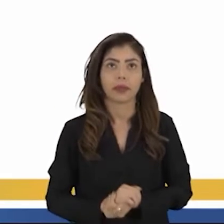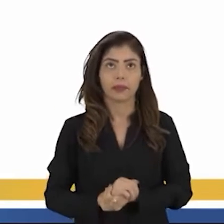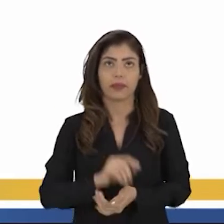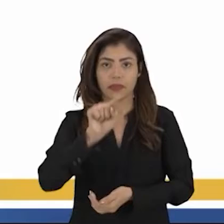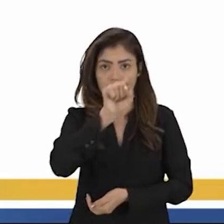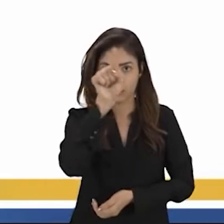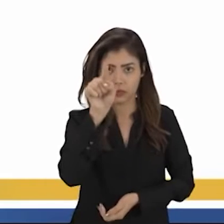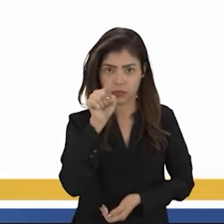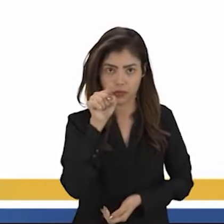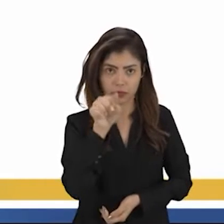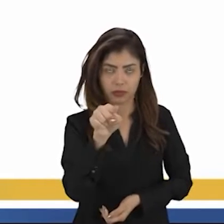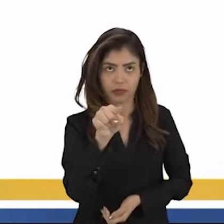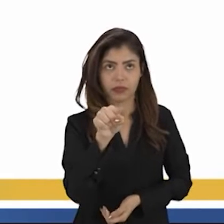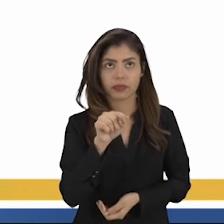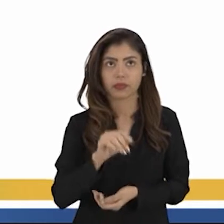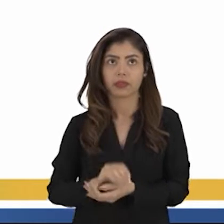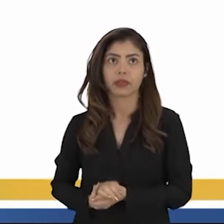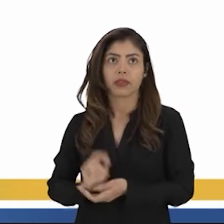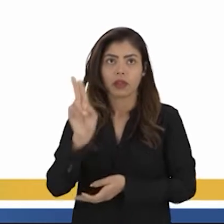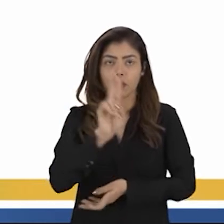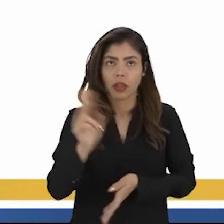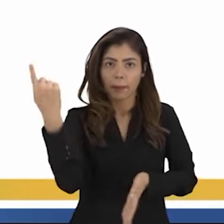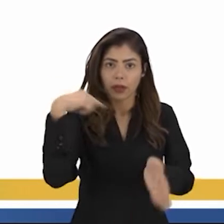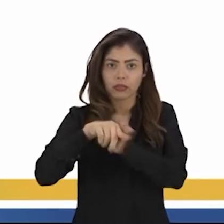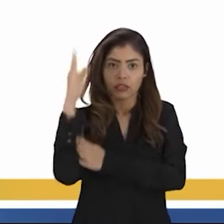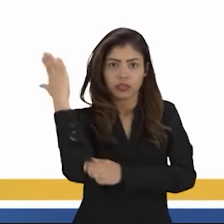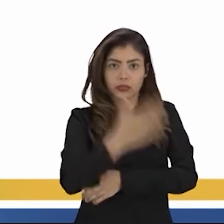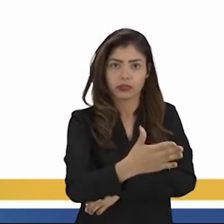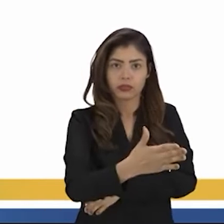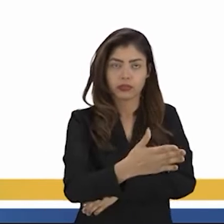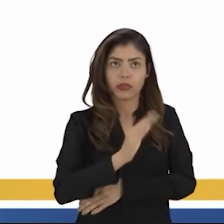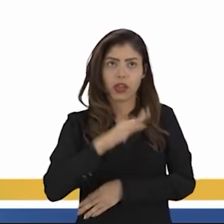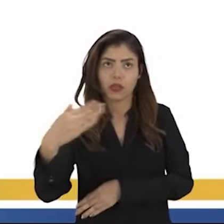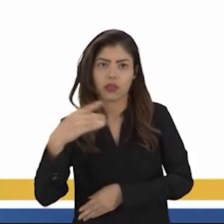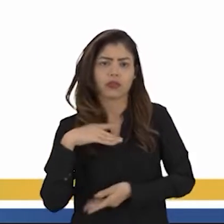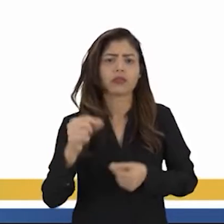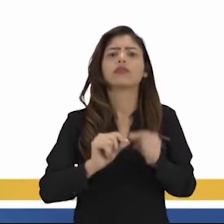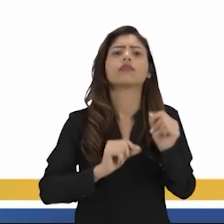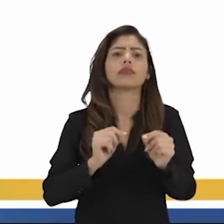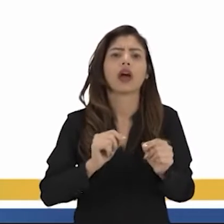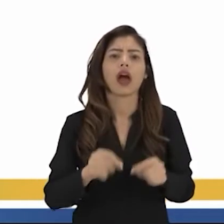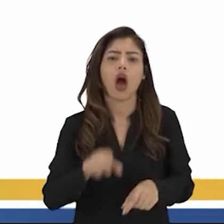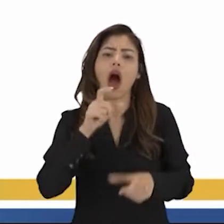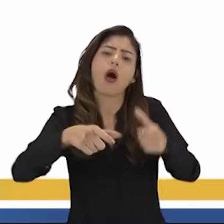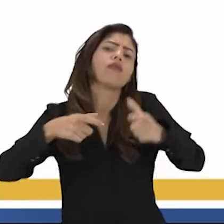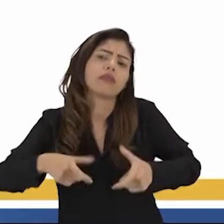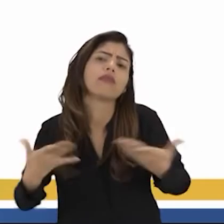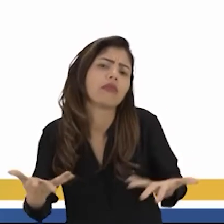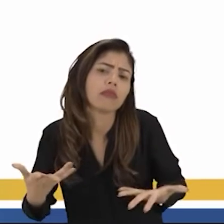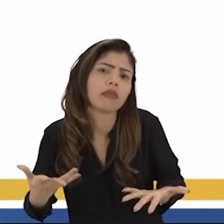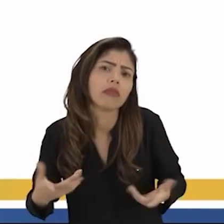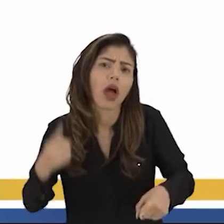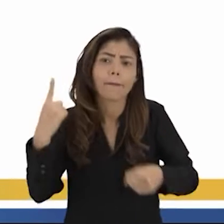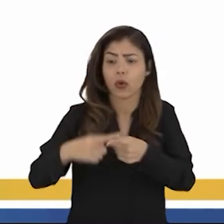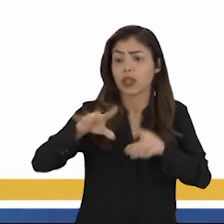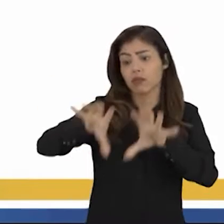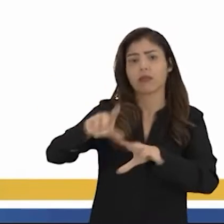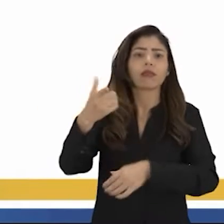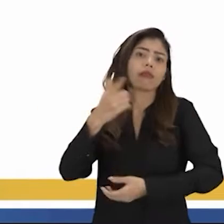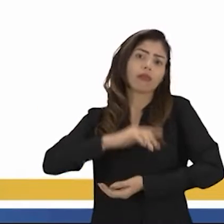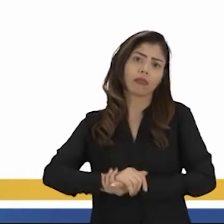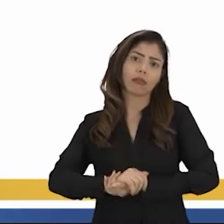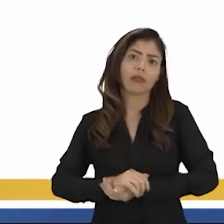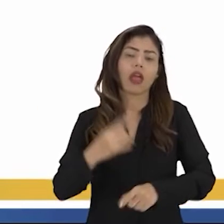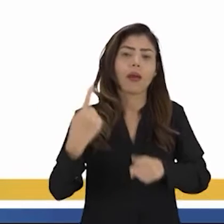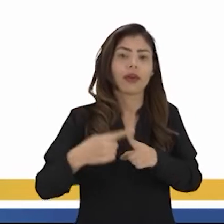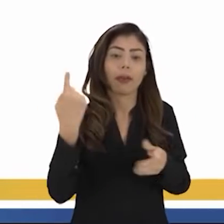de interrogação. Ele deve ser usado em perguntas diretas. Quando você chegou? Onde você vai? Por que você está assim?